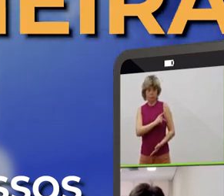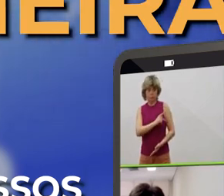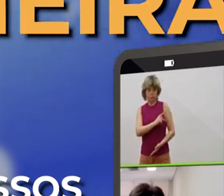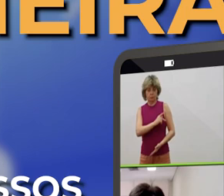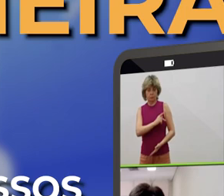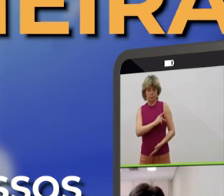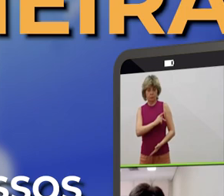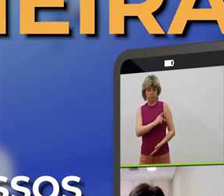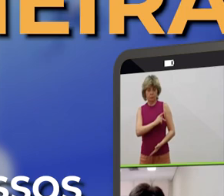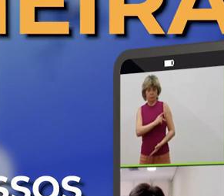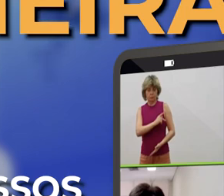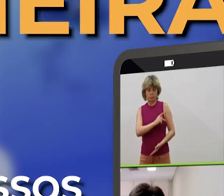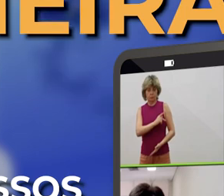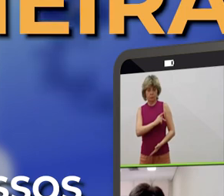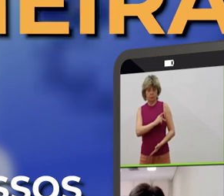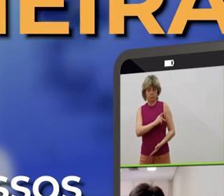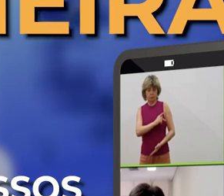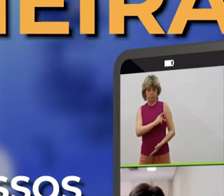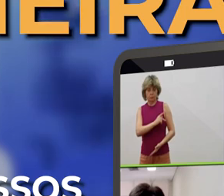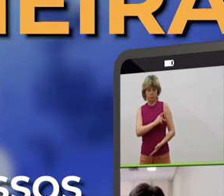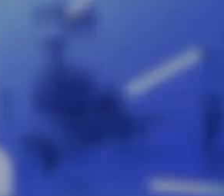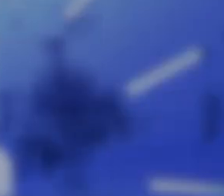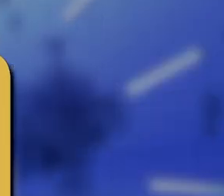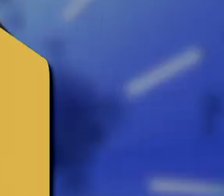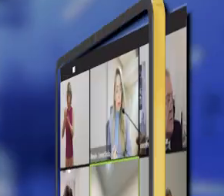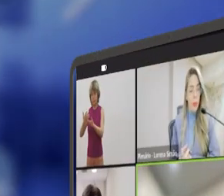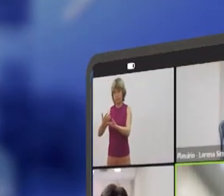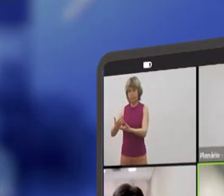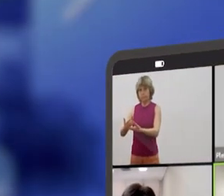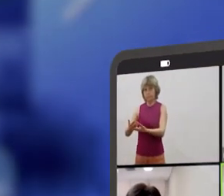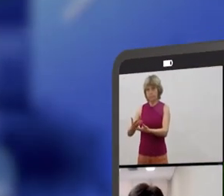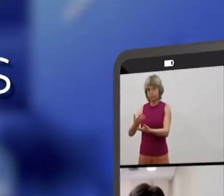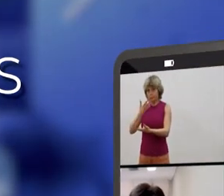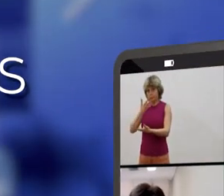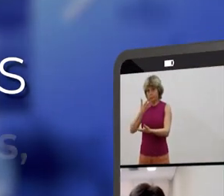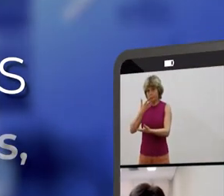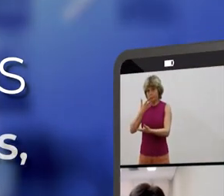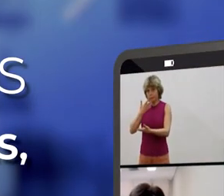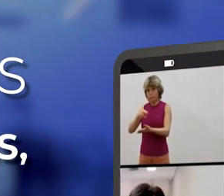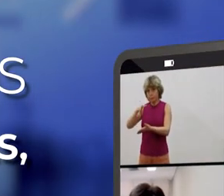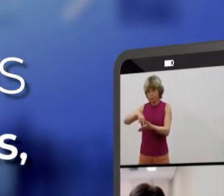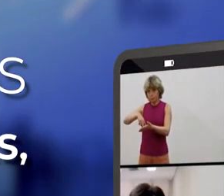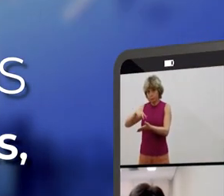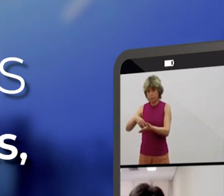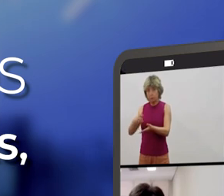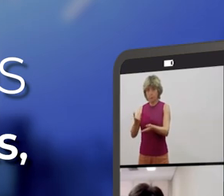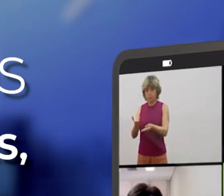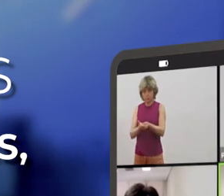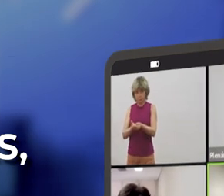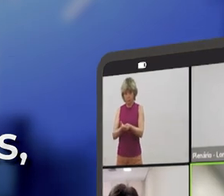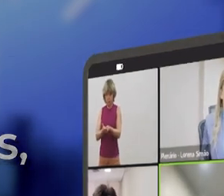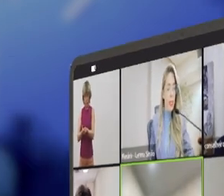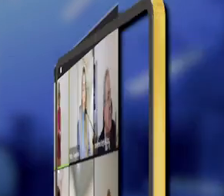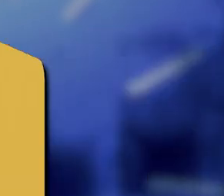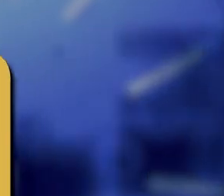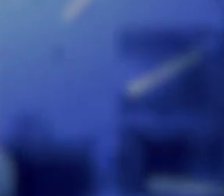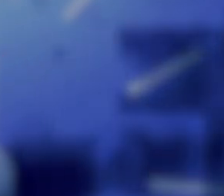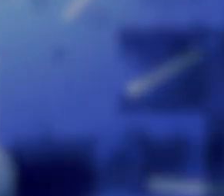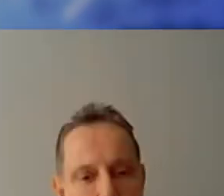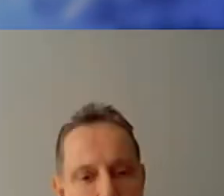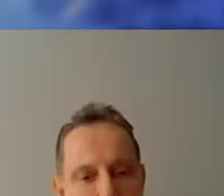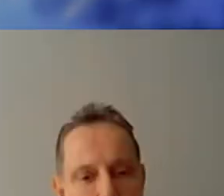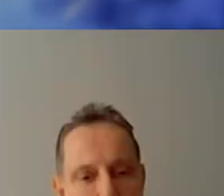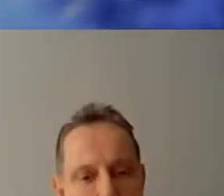53 processos da pauta número 113. Foram aprovados balancetes, aposentadorias, admissões e um processo